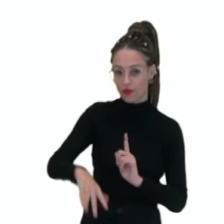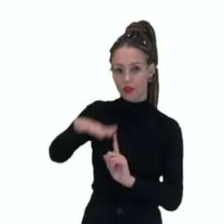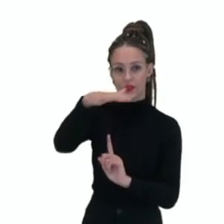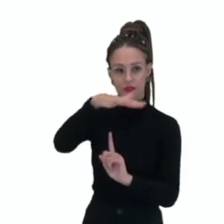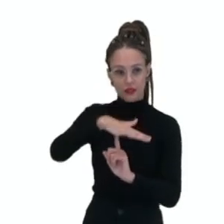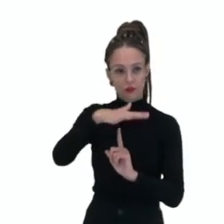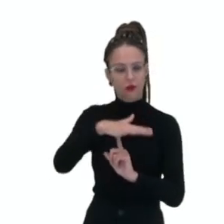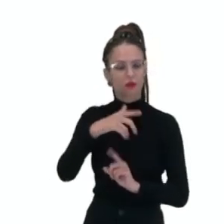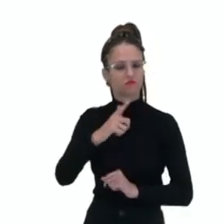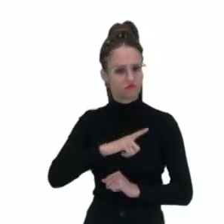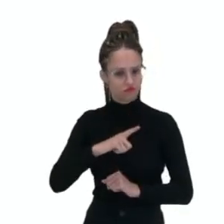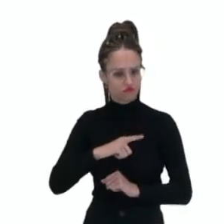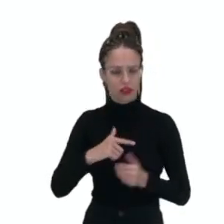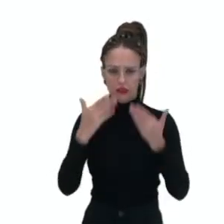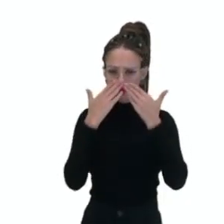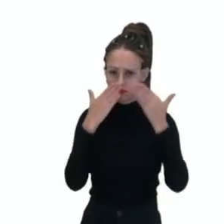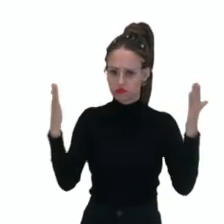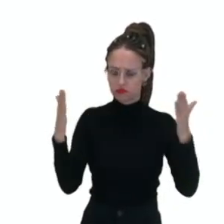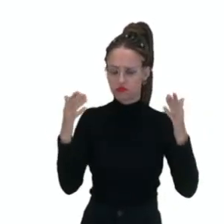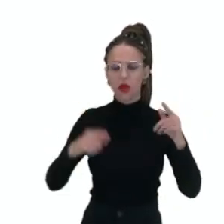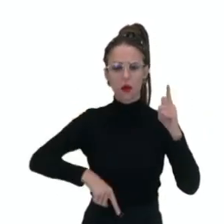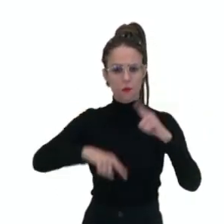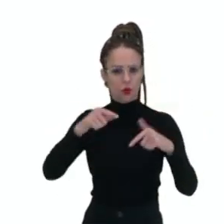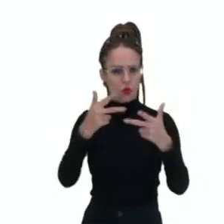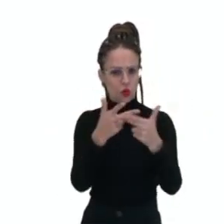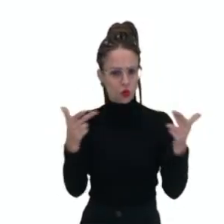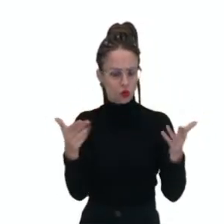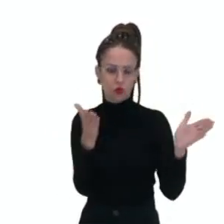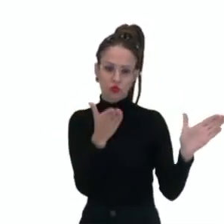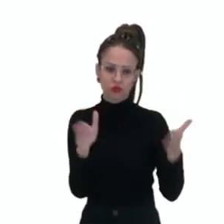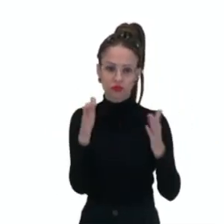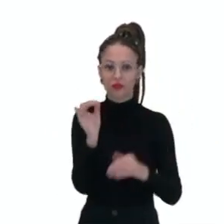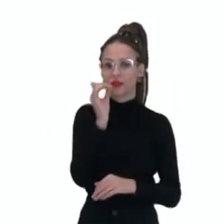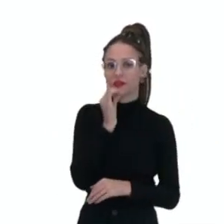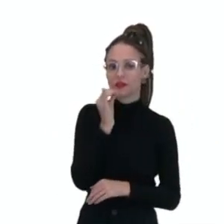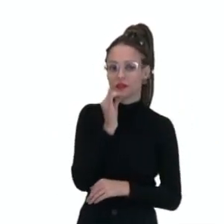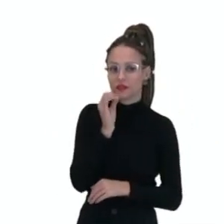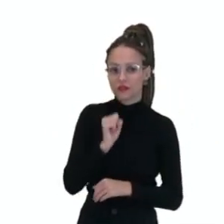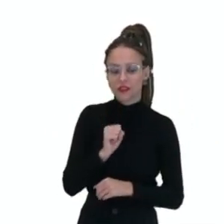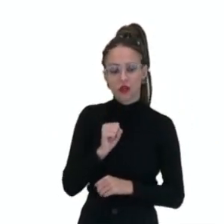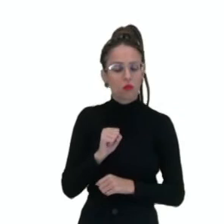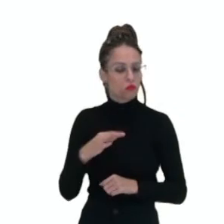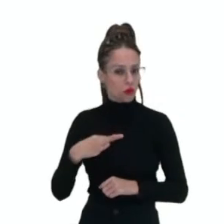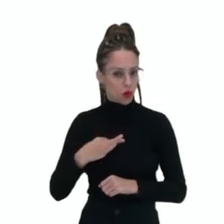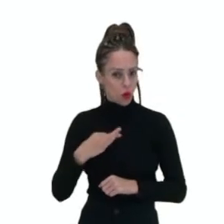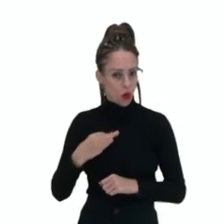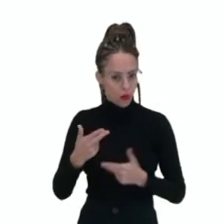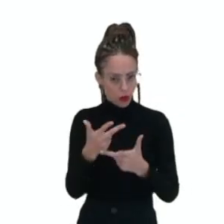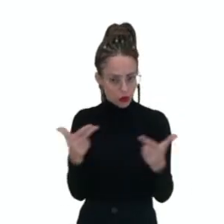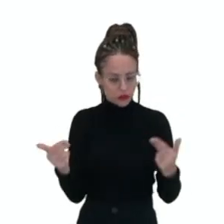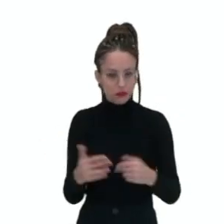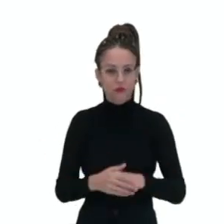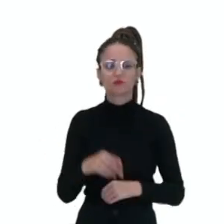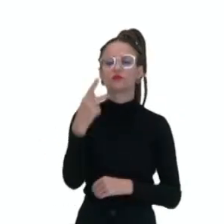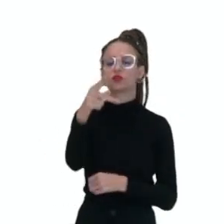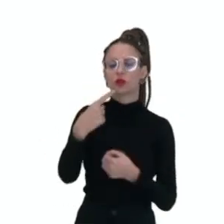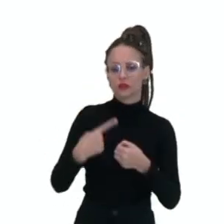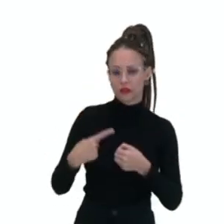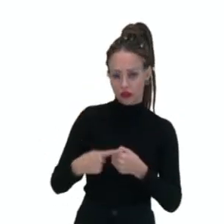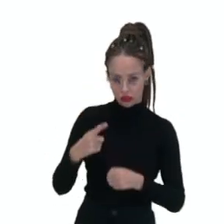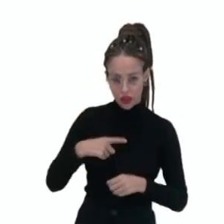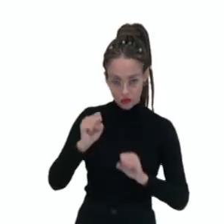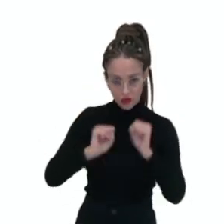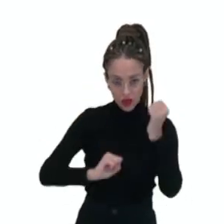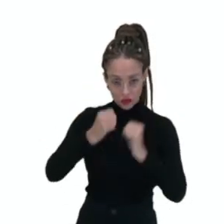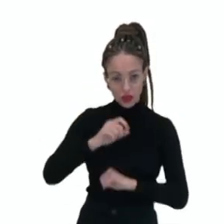se destaca na produção de alguns produtos, como por exemplo, na produção de confecções. No seu município existe alguma